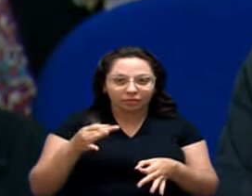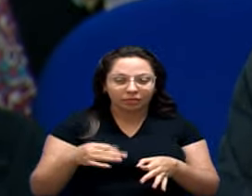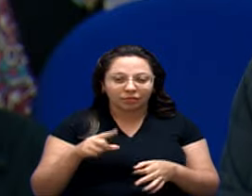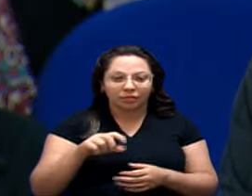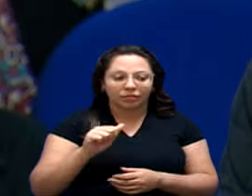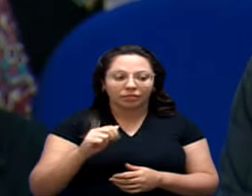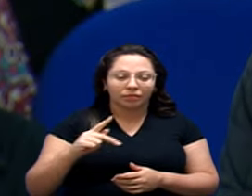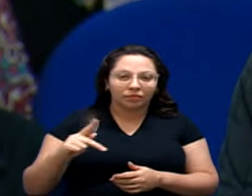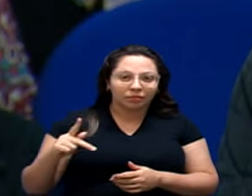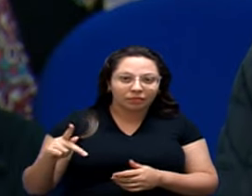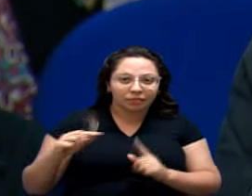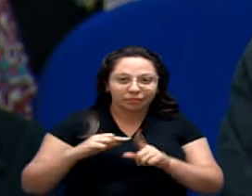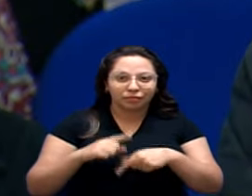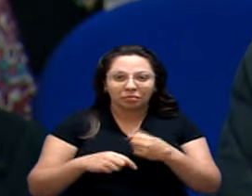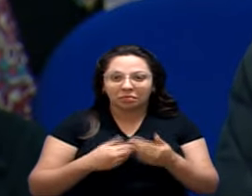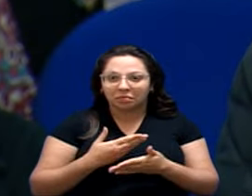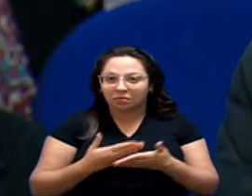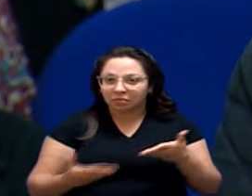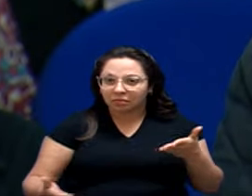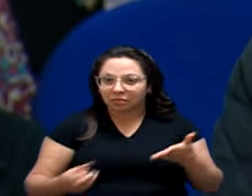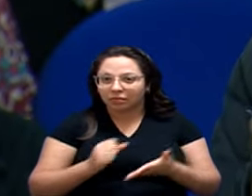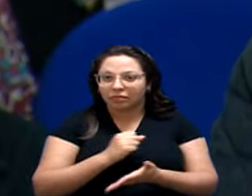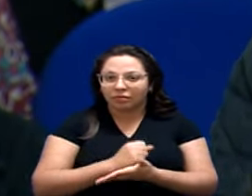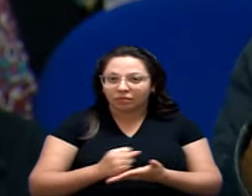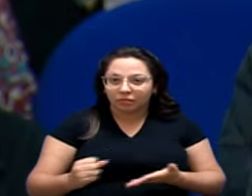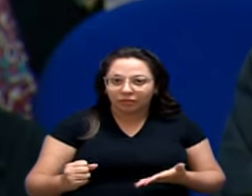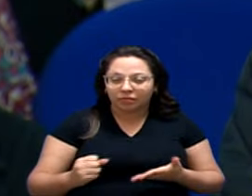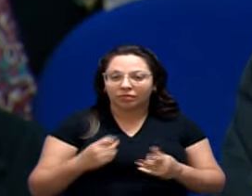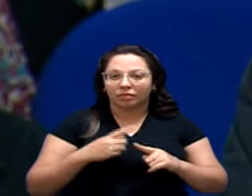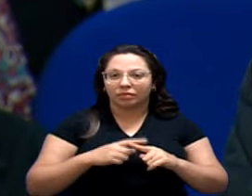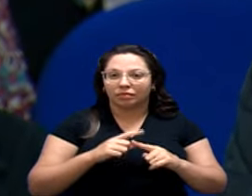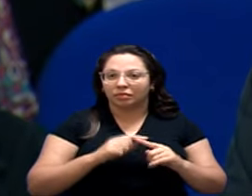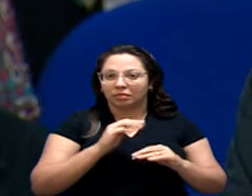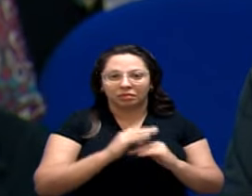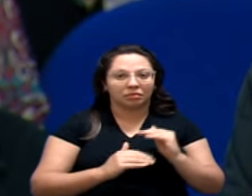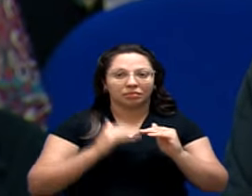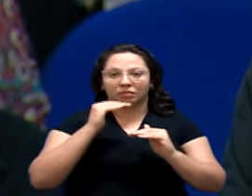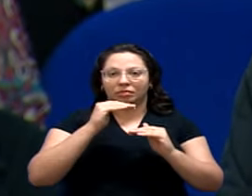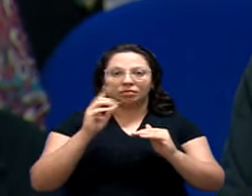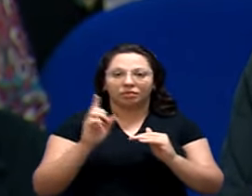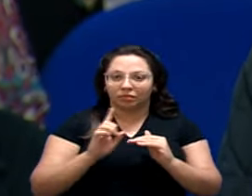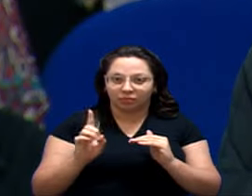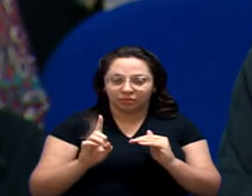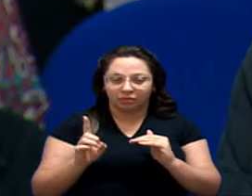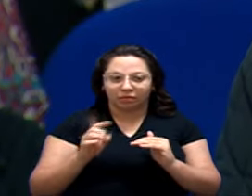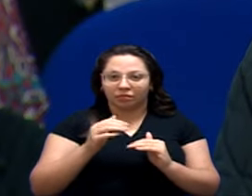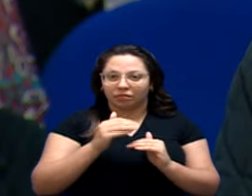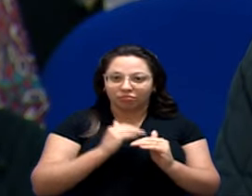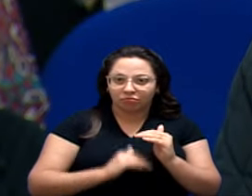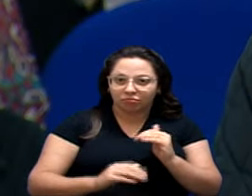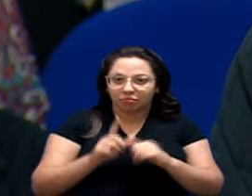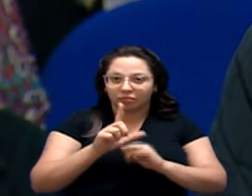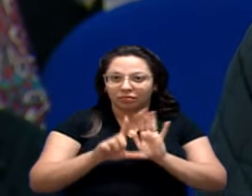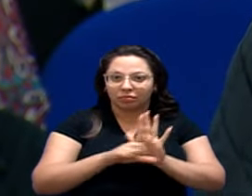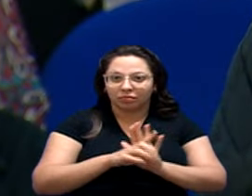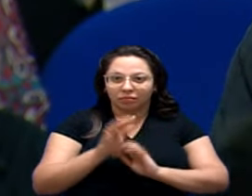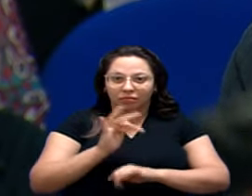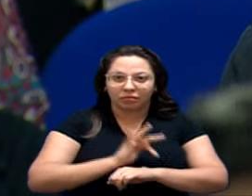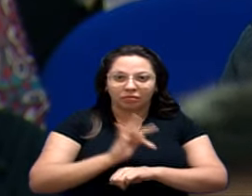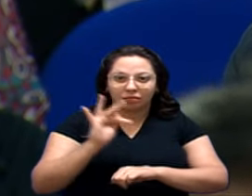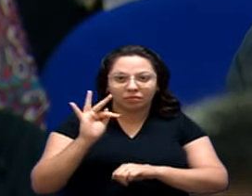mantida caia por terra já que existe uma lei federal ela não se sobrepõe ao que tá sendo proposto